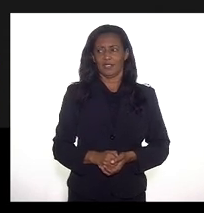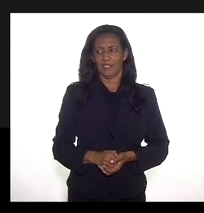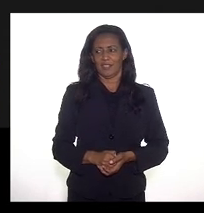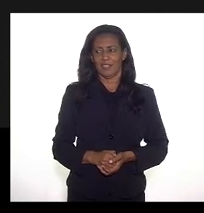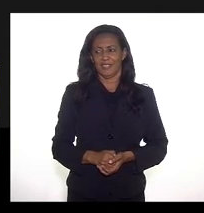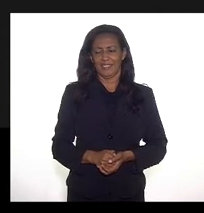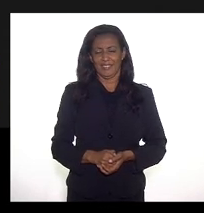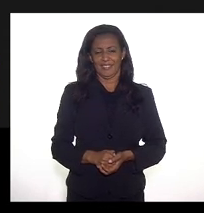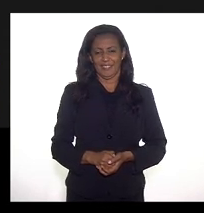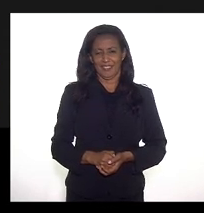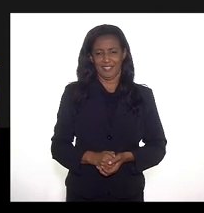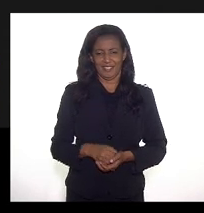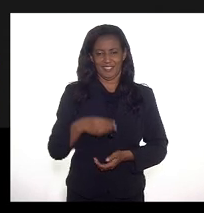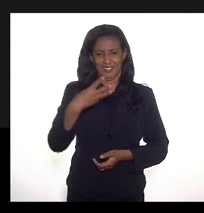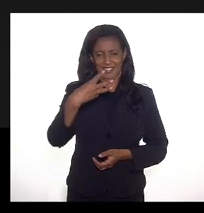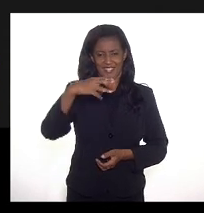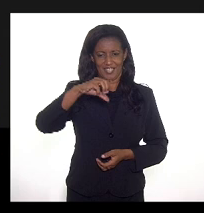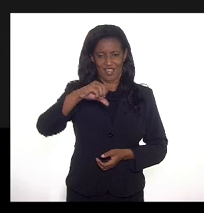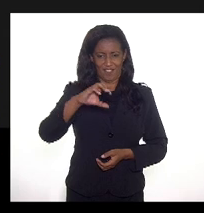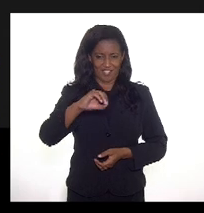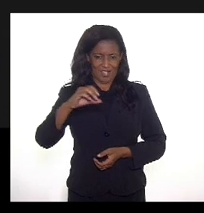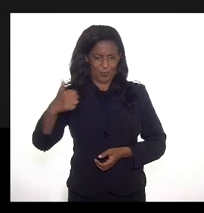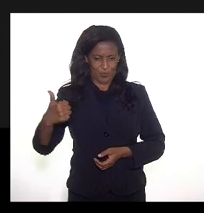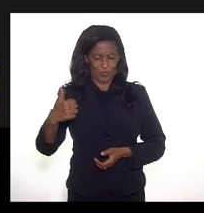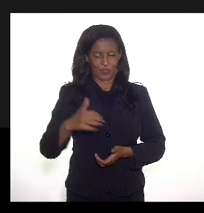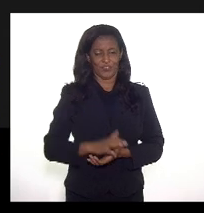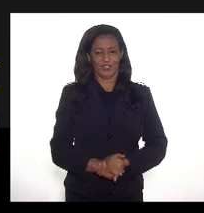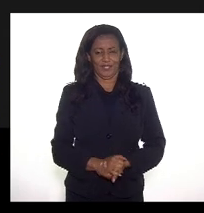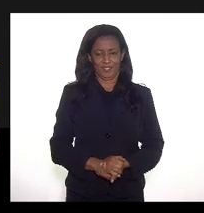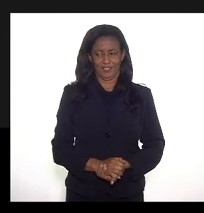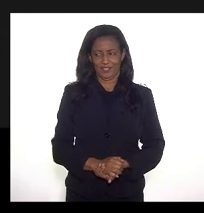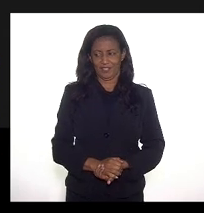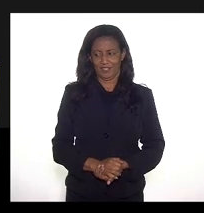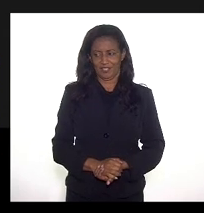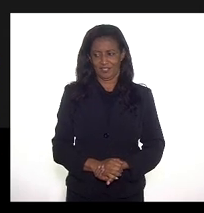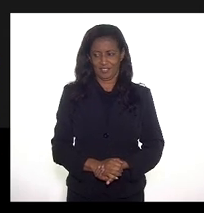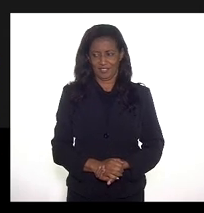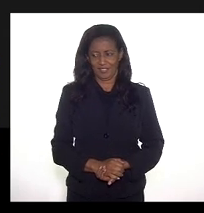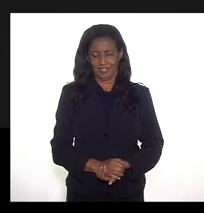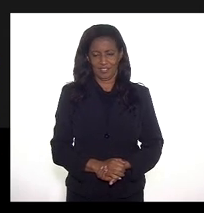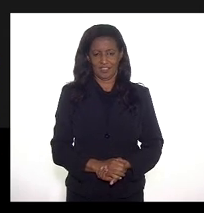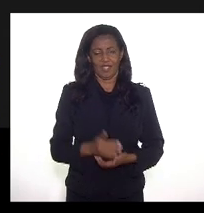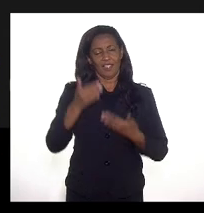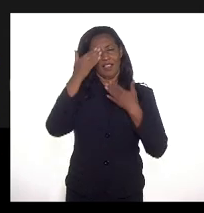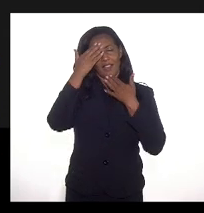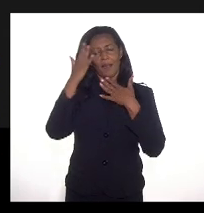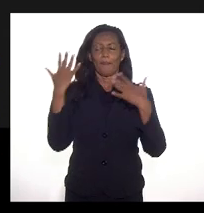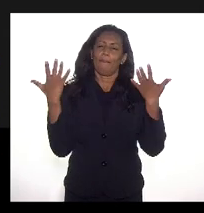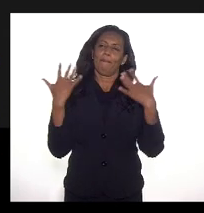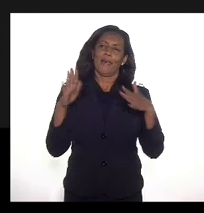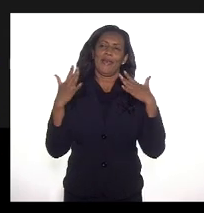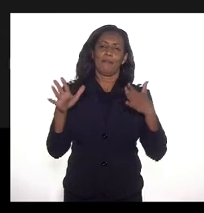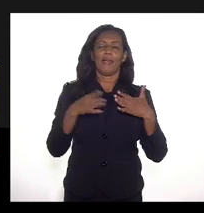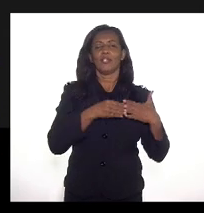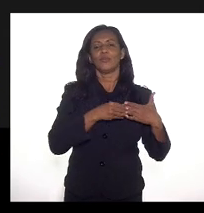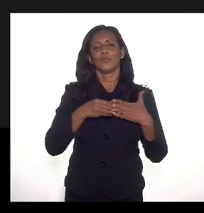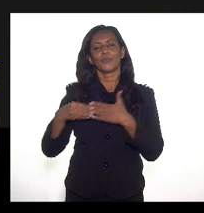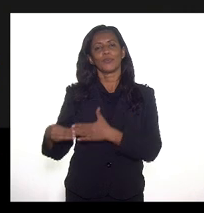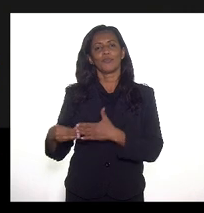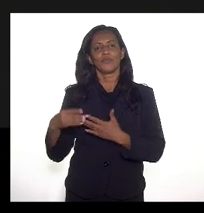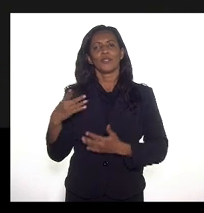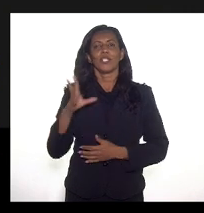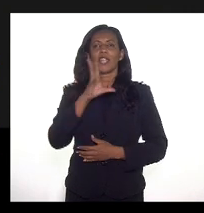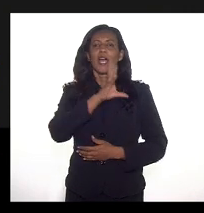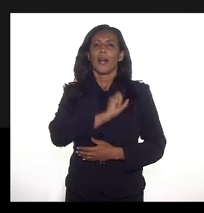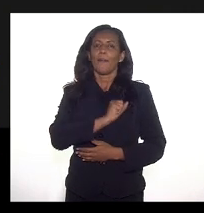3901 de 21. 3901 de 21. Obrigado, deputado. Eu que passo agradeço. Parabéns, presidente, pela condução. A gente ama